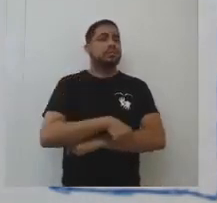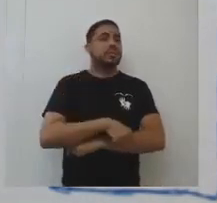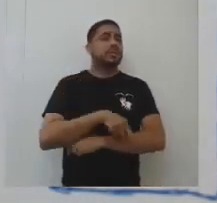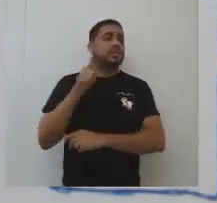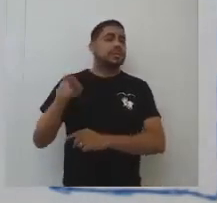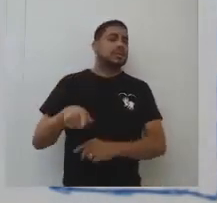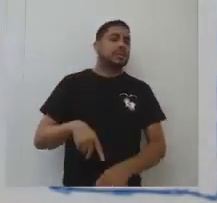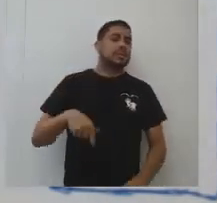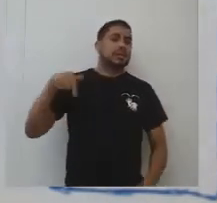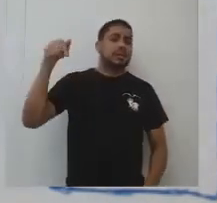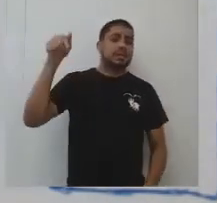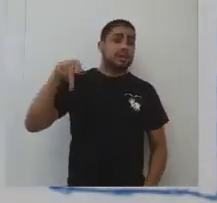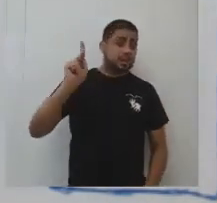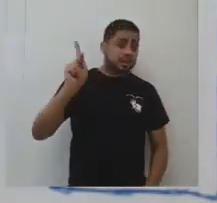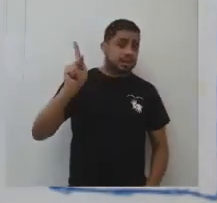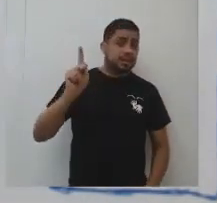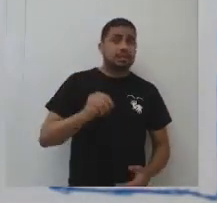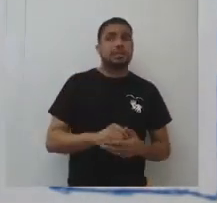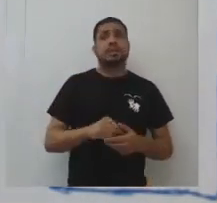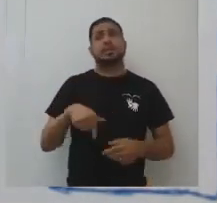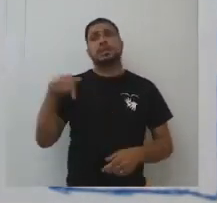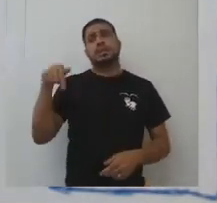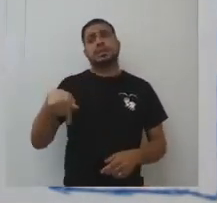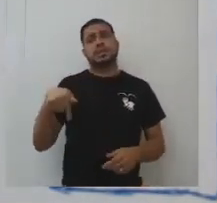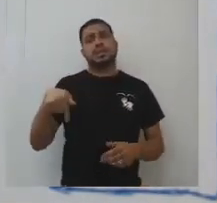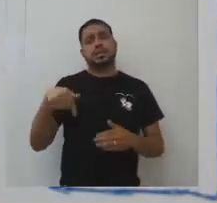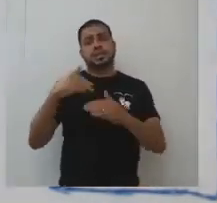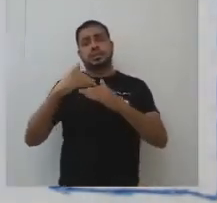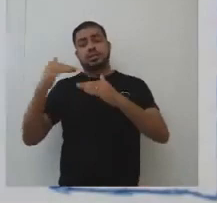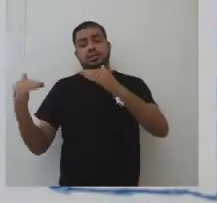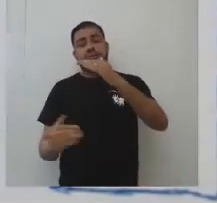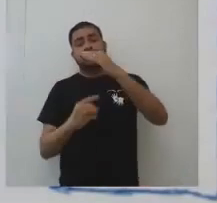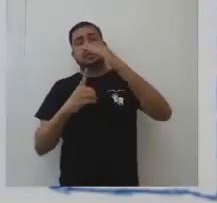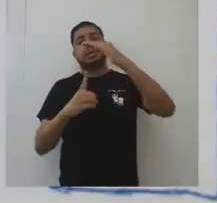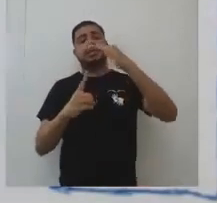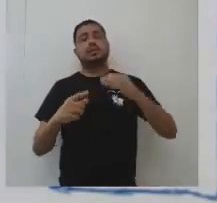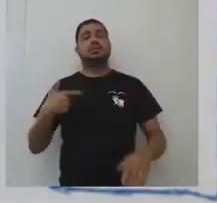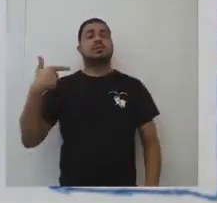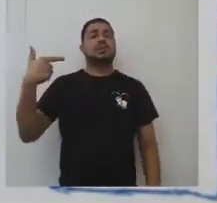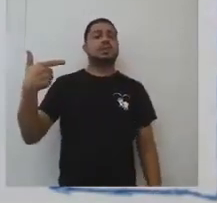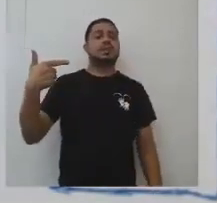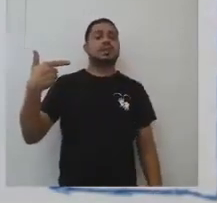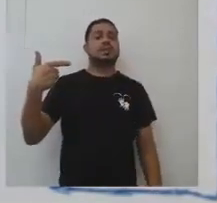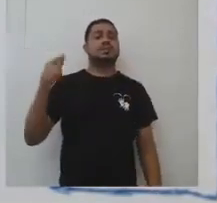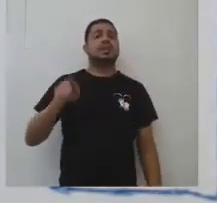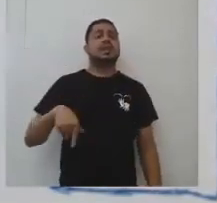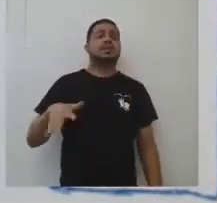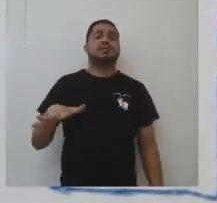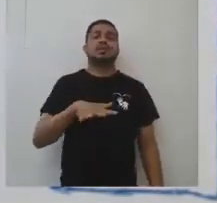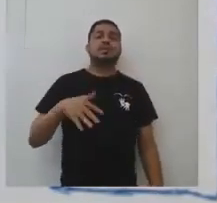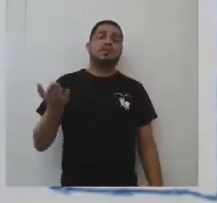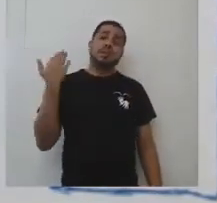Esse K, Q sobre D ao quadrado, é